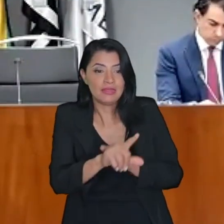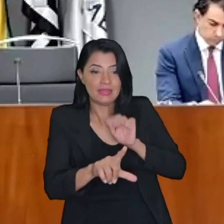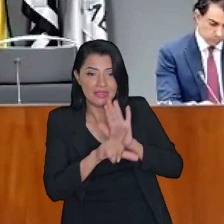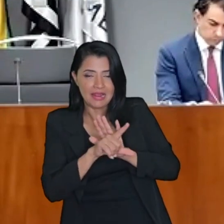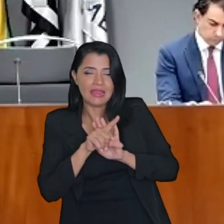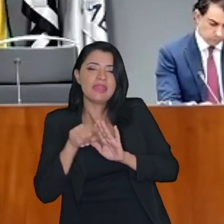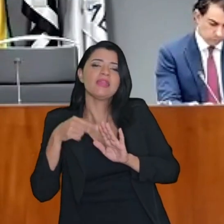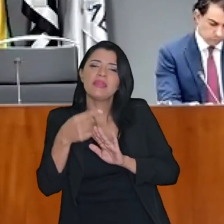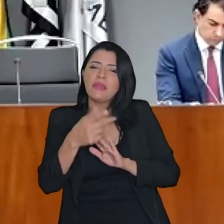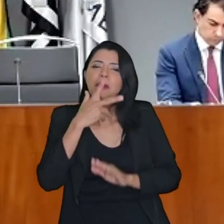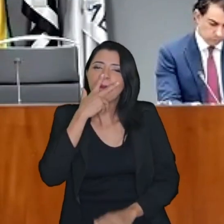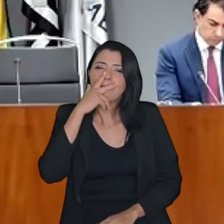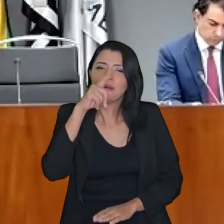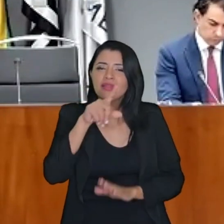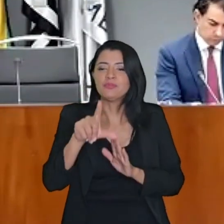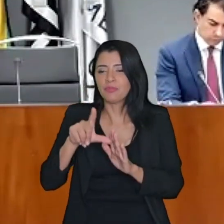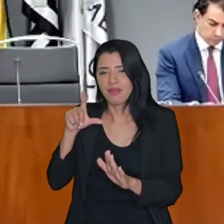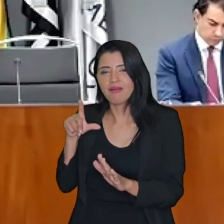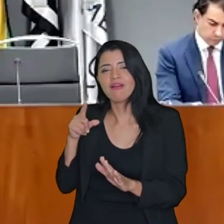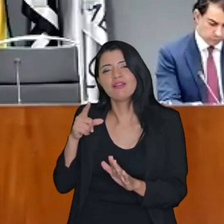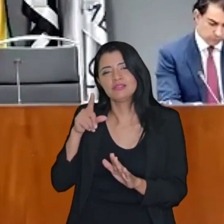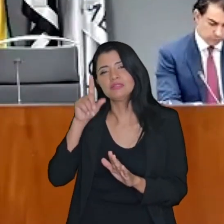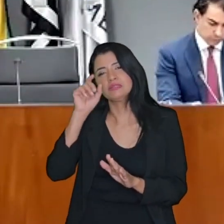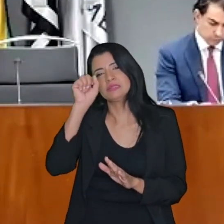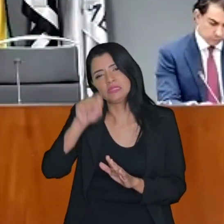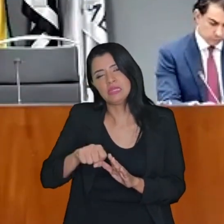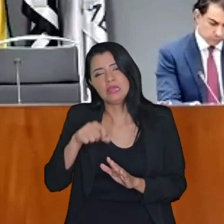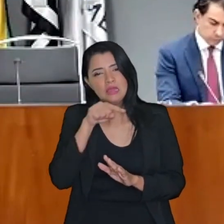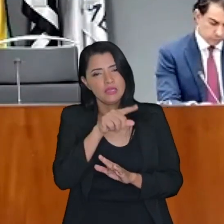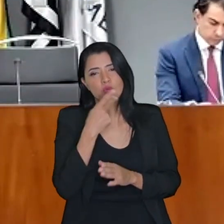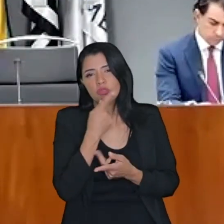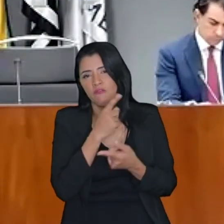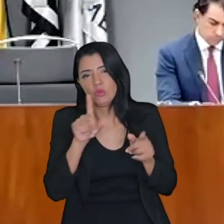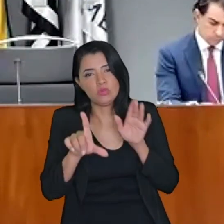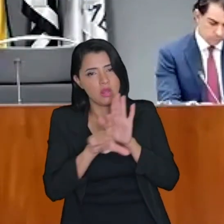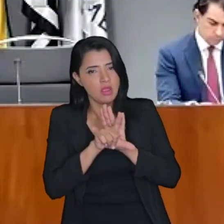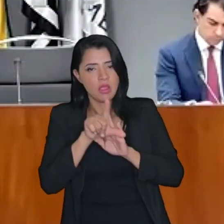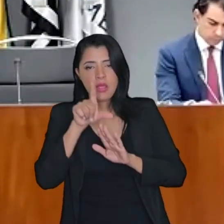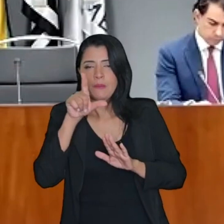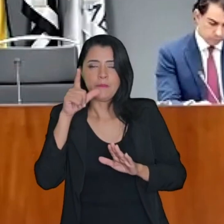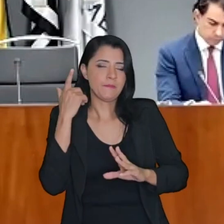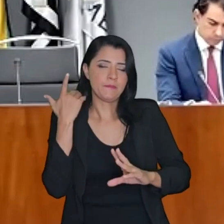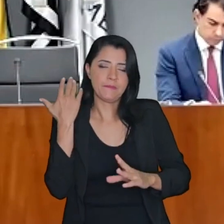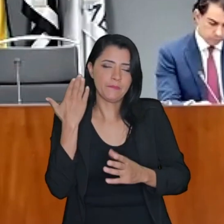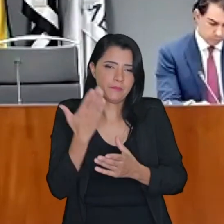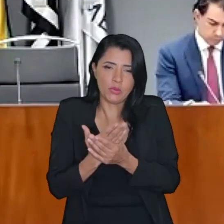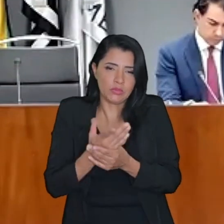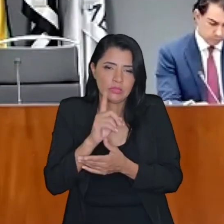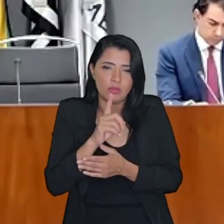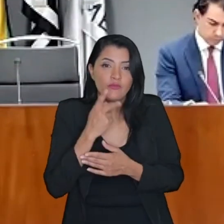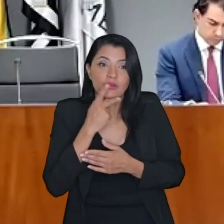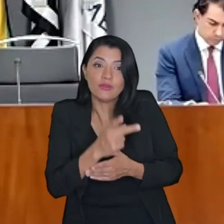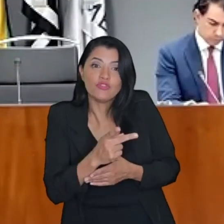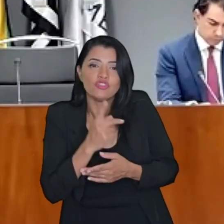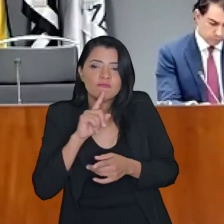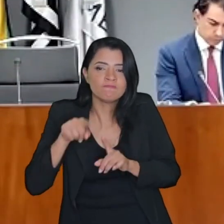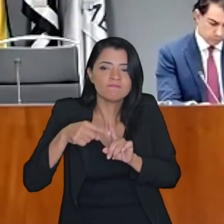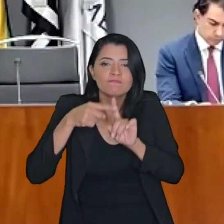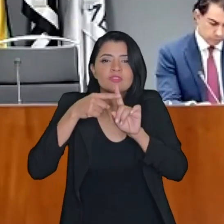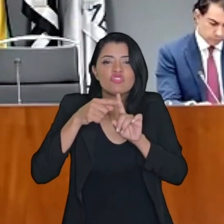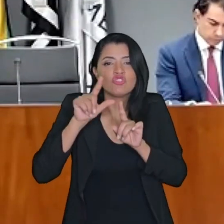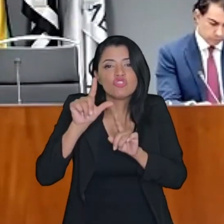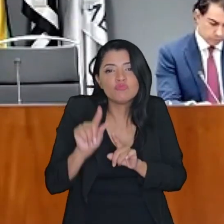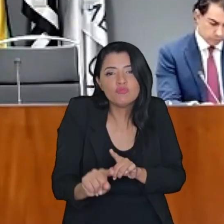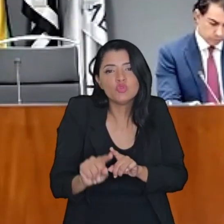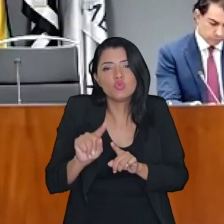lei, me parece que para os fatos anteriores, porque aqui a gente não está tratando de lei processual, a gente está falando de benefício de causa de